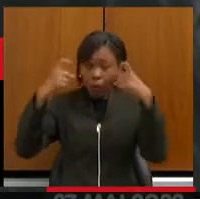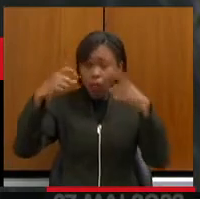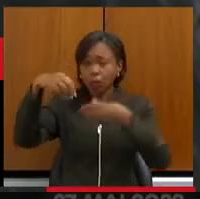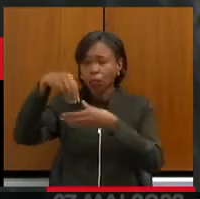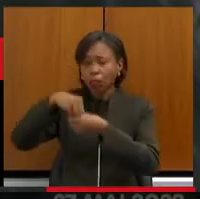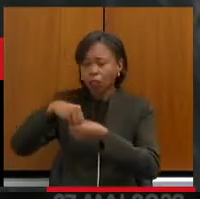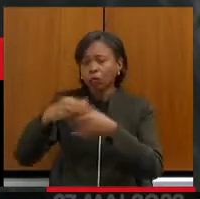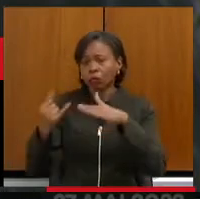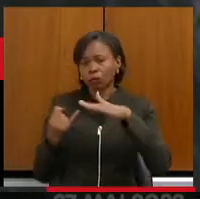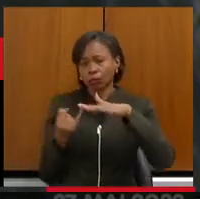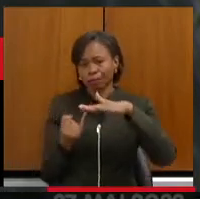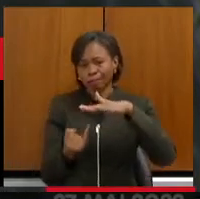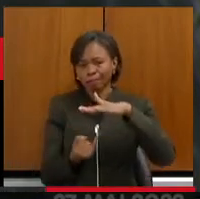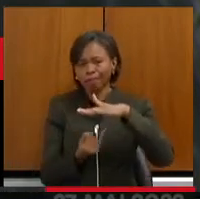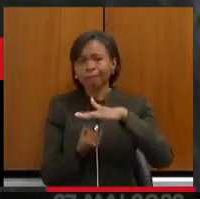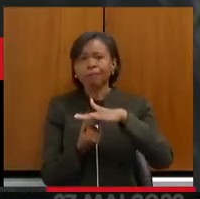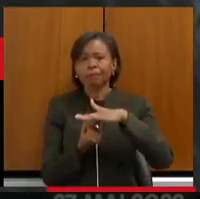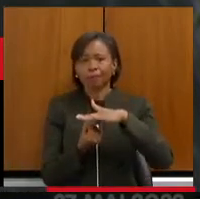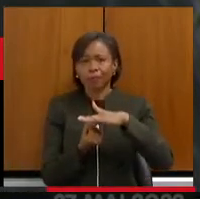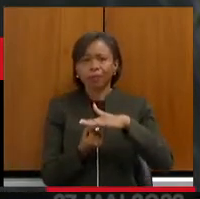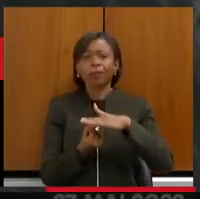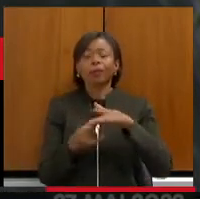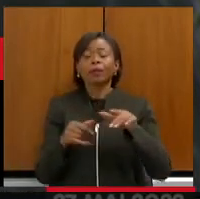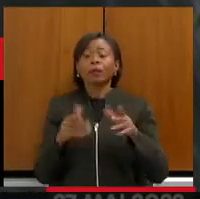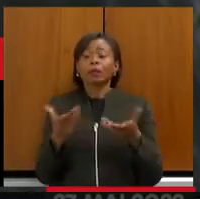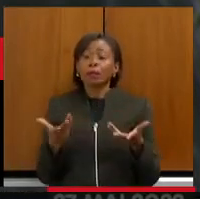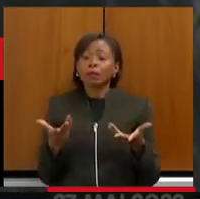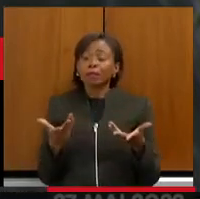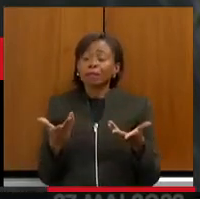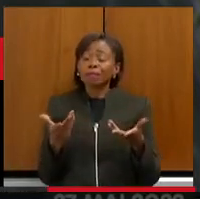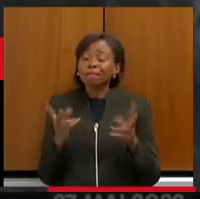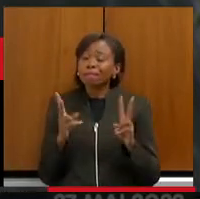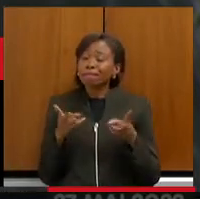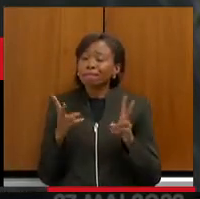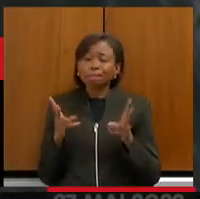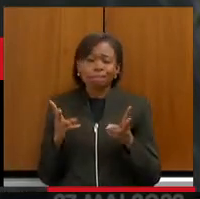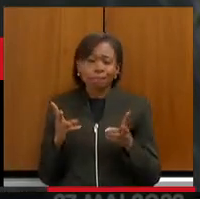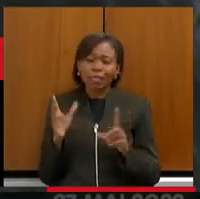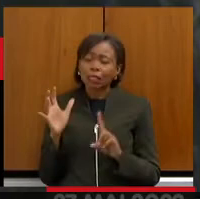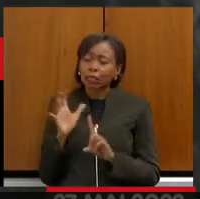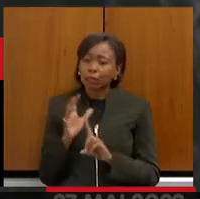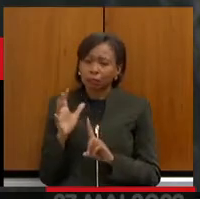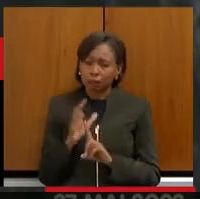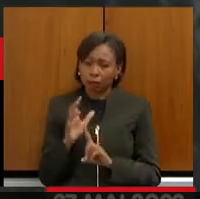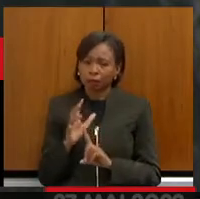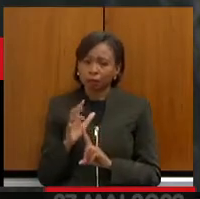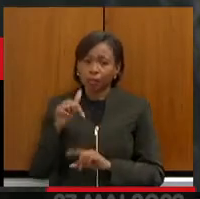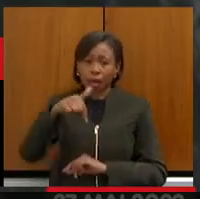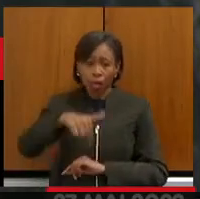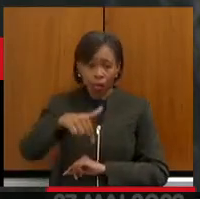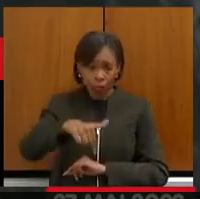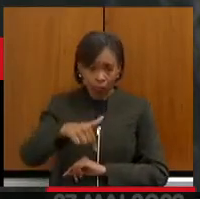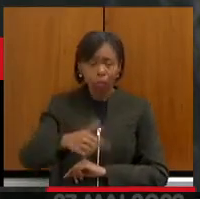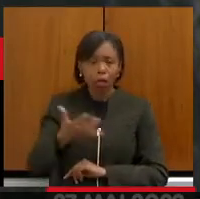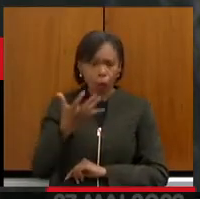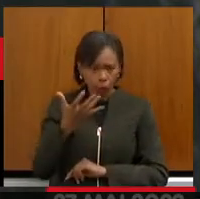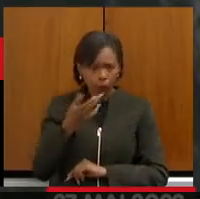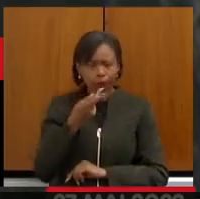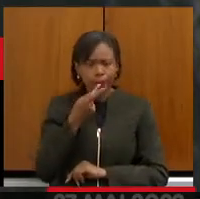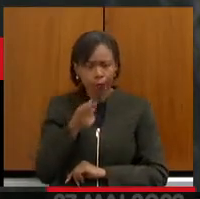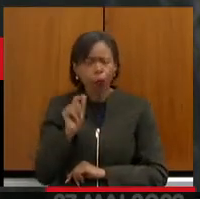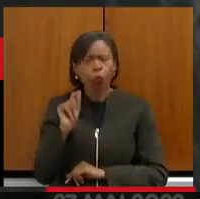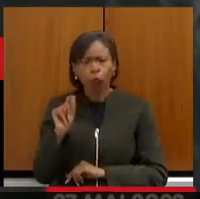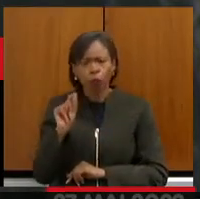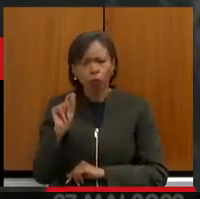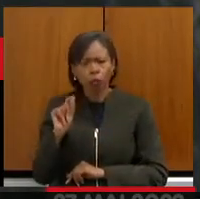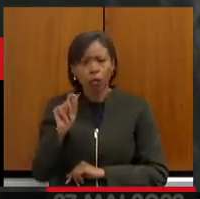institucional mas muito próximo da gente eu quero usar esse espaço para saldar